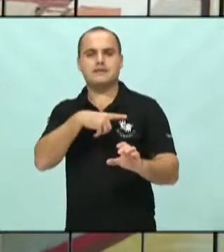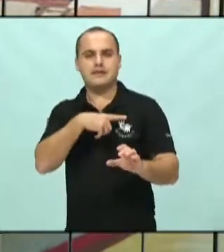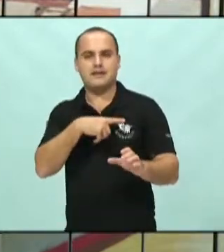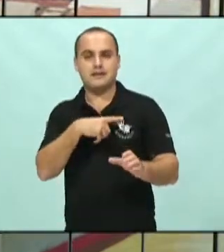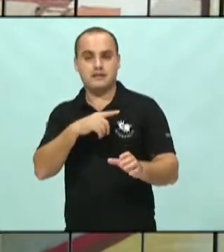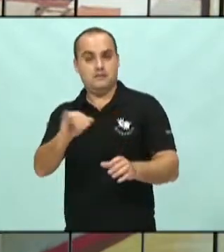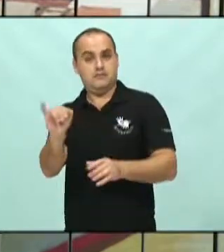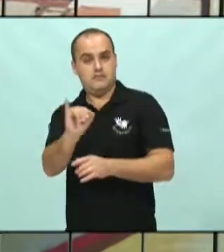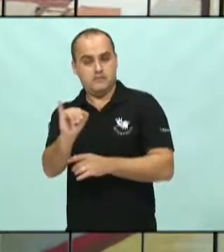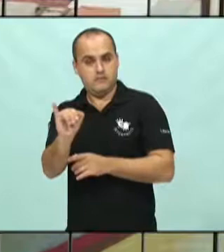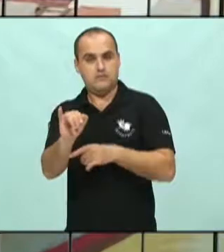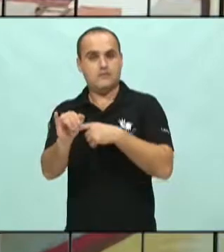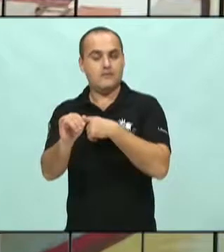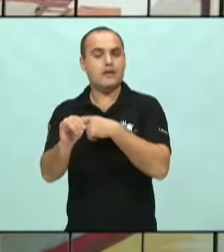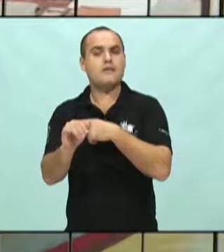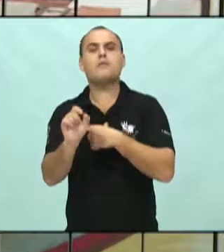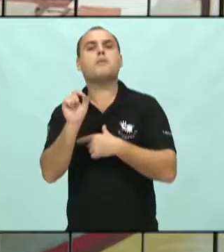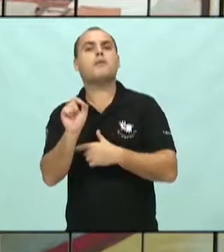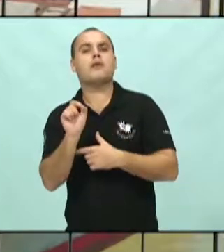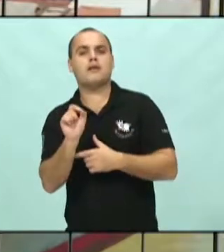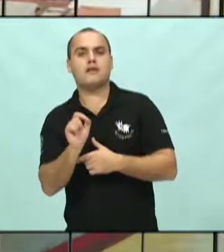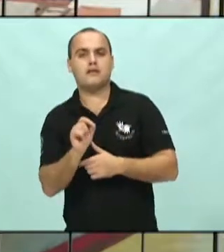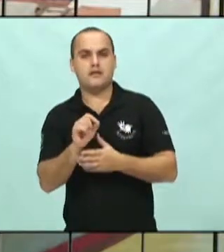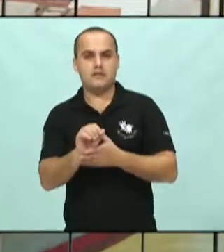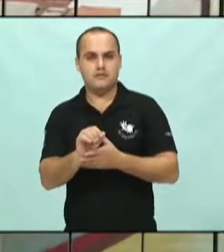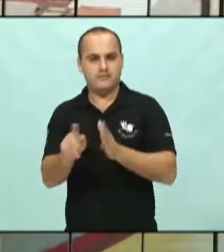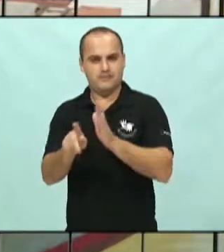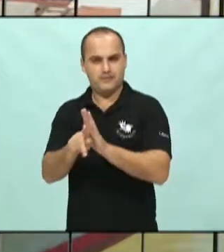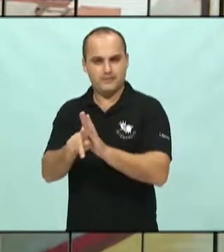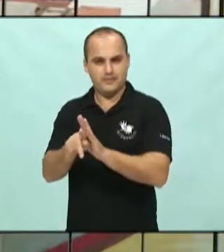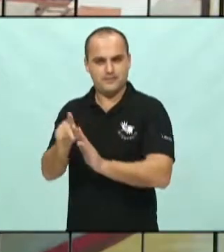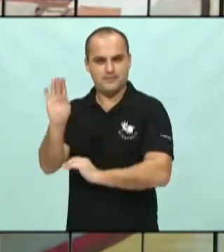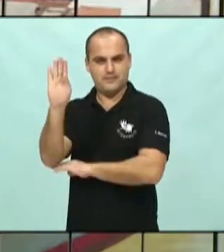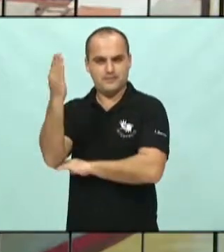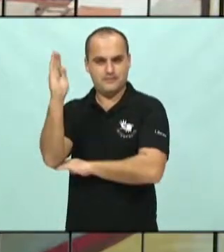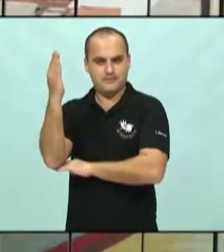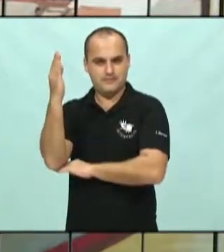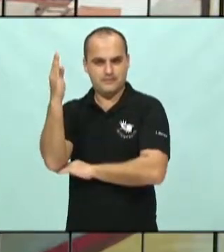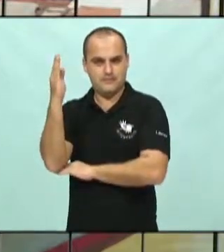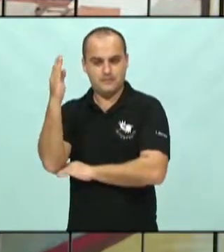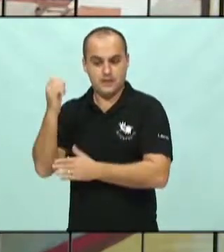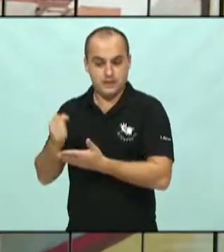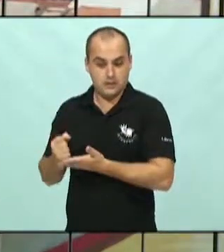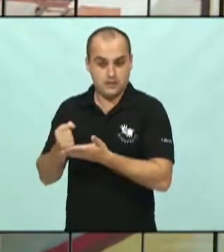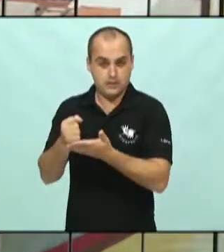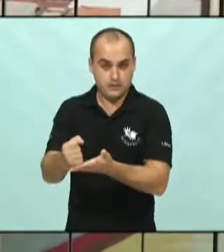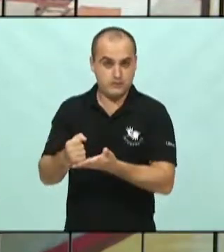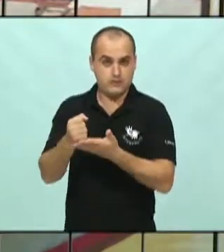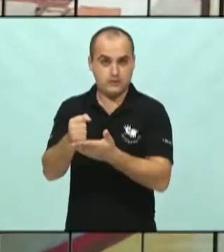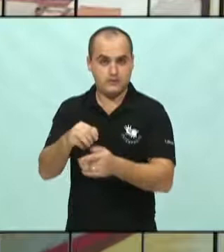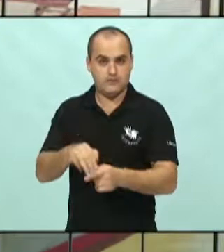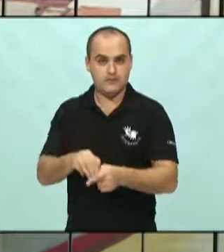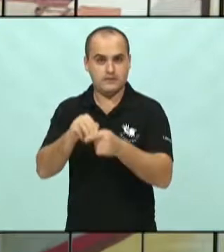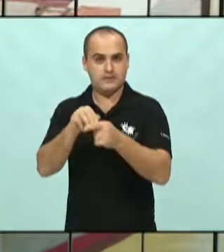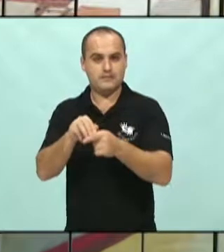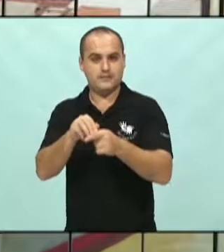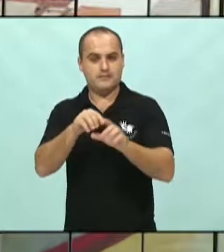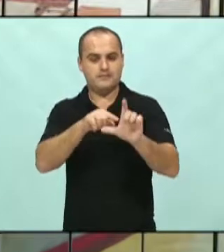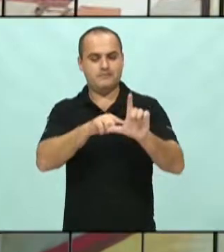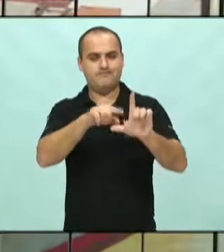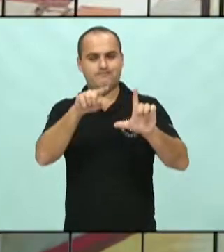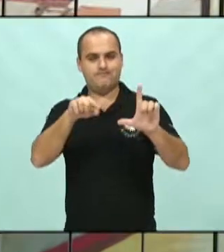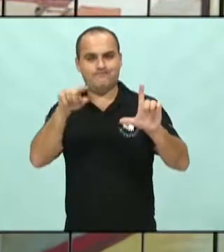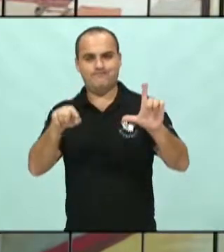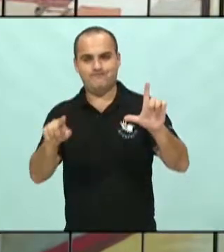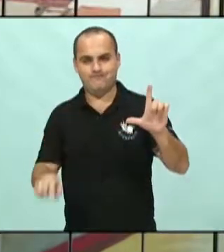de Itajaí, teve o agravante de que a indústria madeireira, que era a mais forte da economia do município, entrou em declínio.